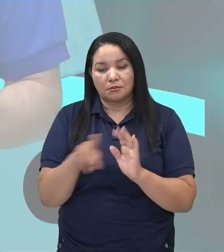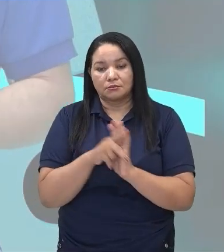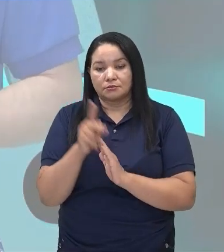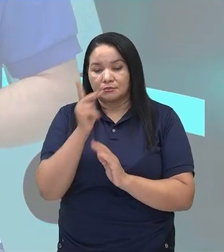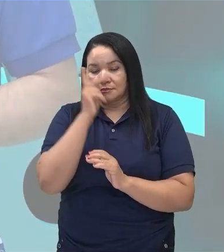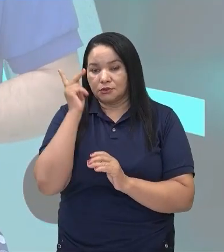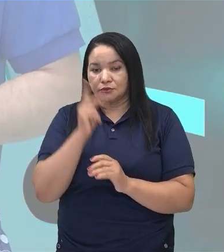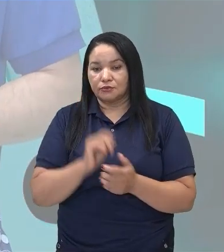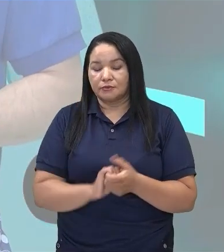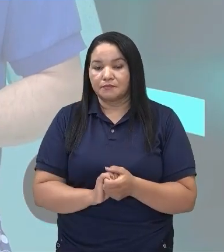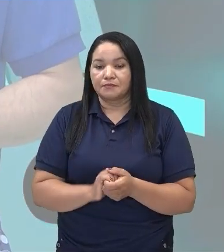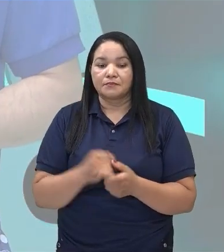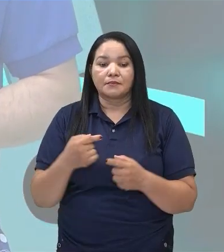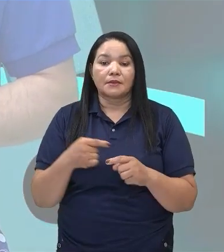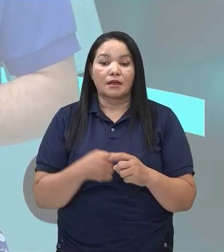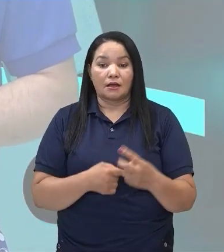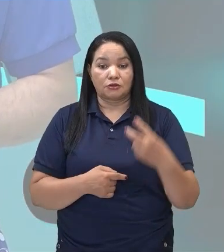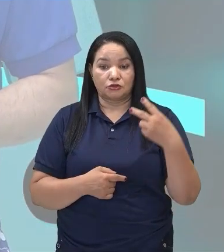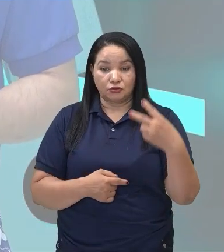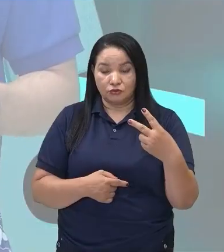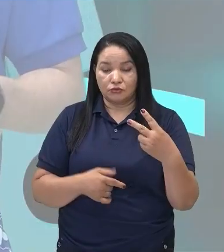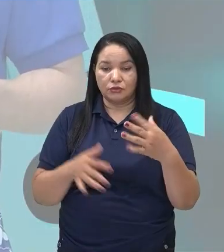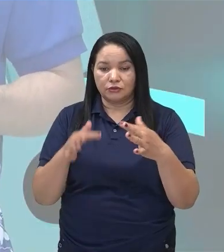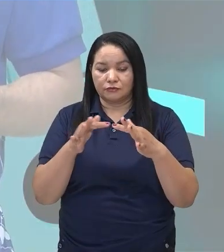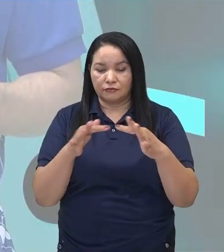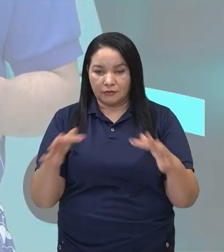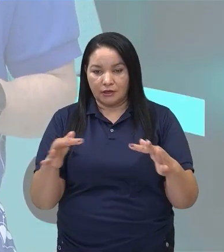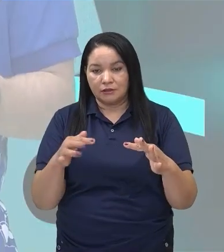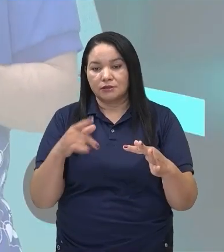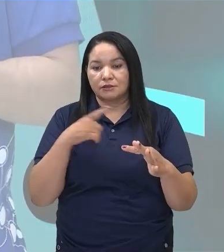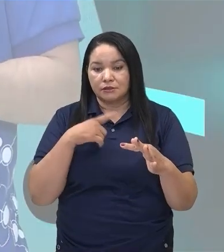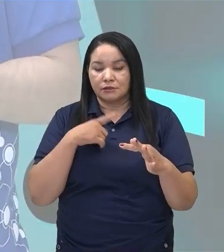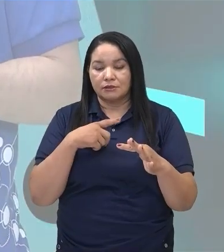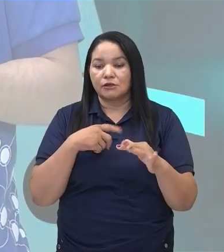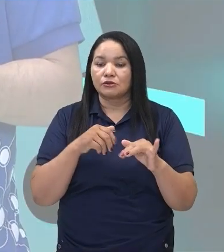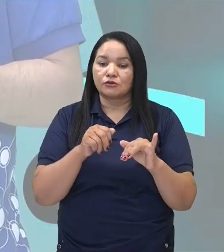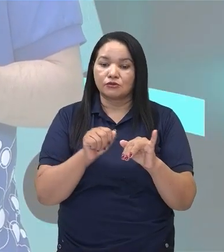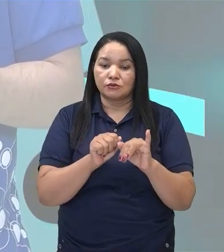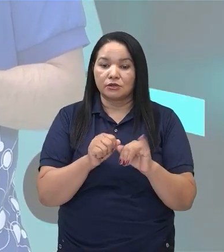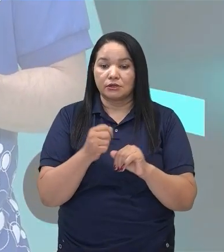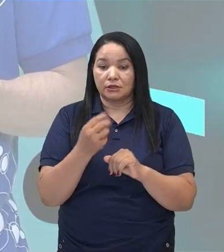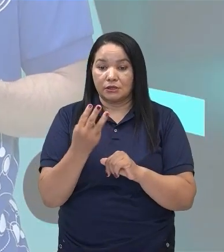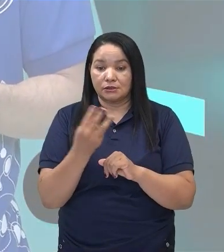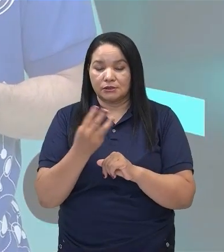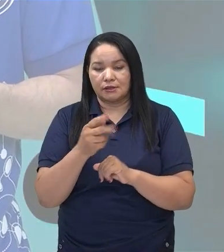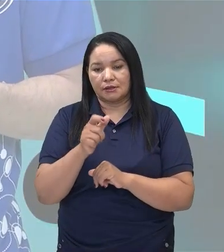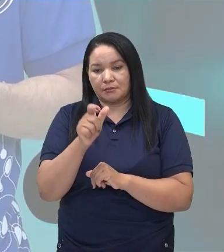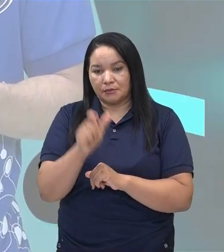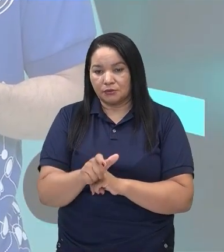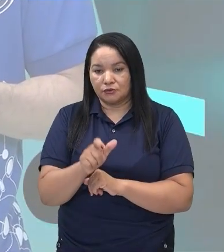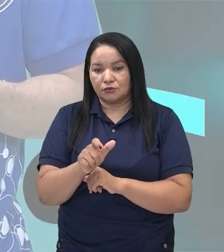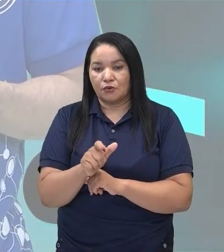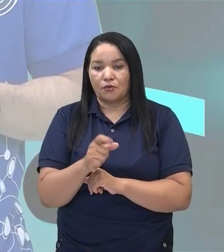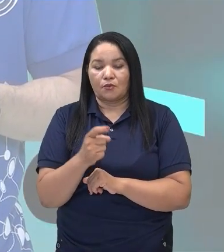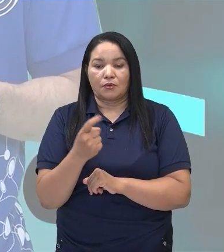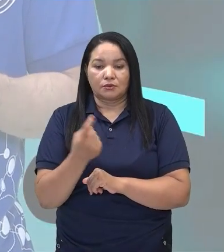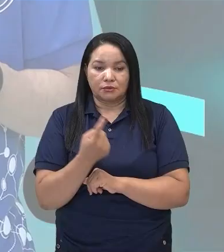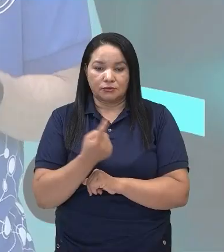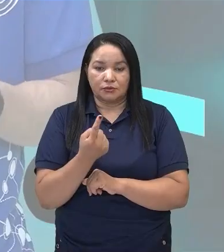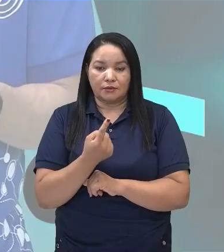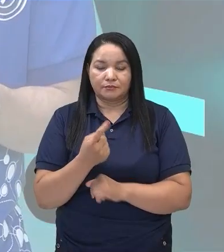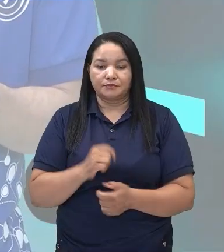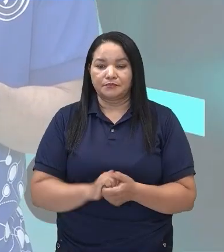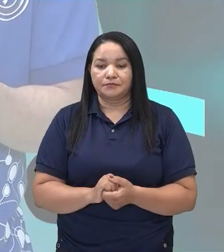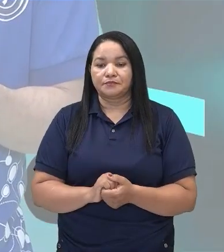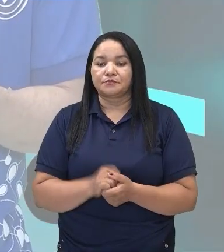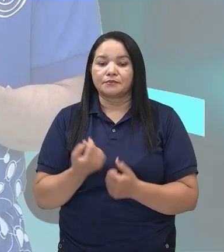qualquer forma, ambas as frases têm sujeito ali de terceira pessoa do singular, portanto, o verbo vai ser is, porque